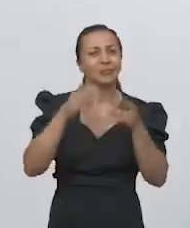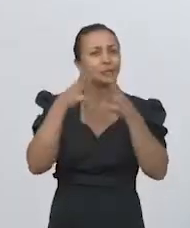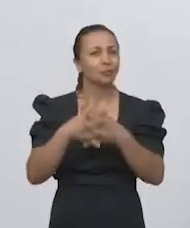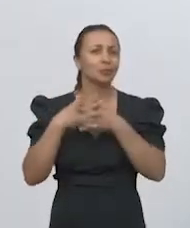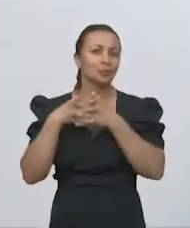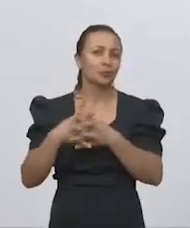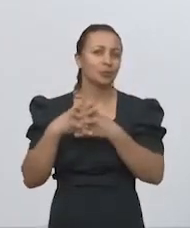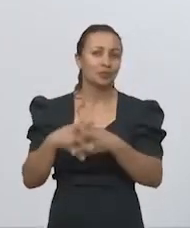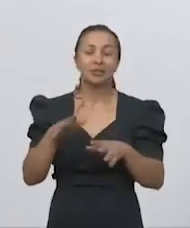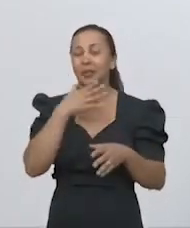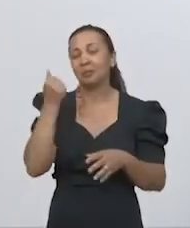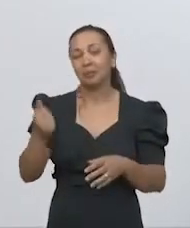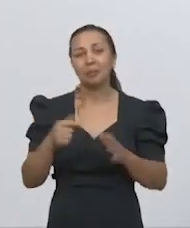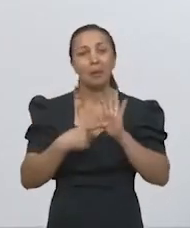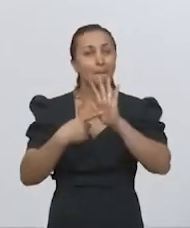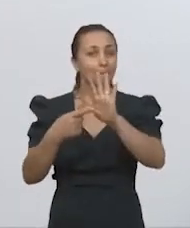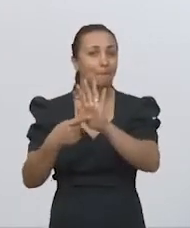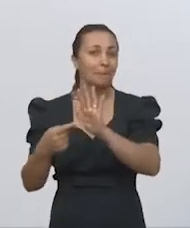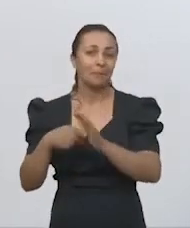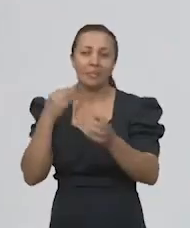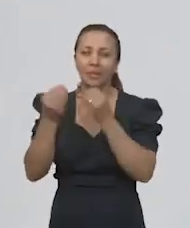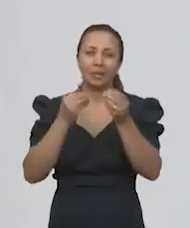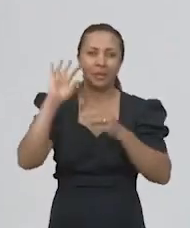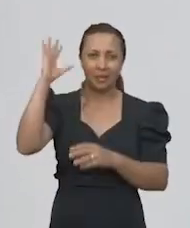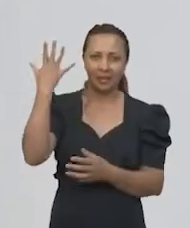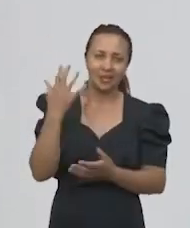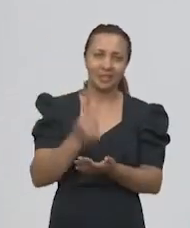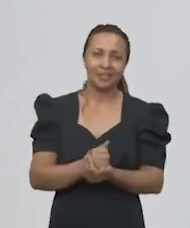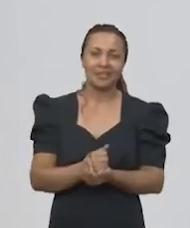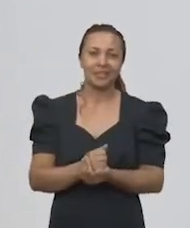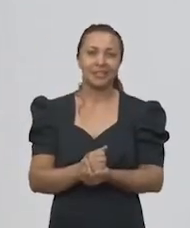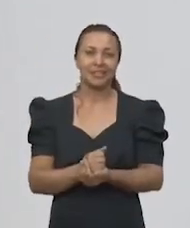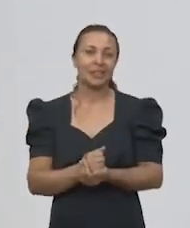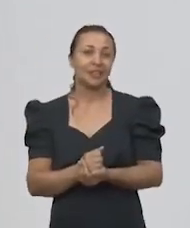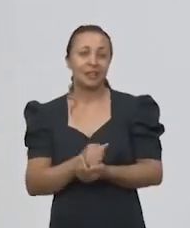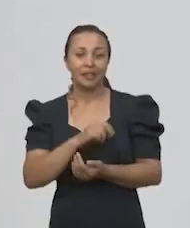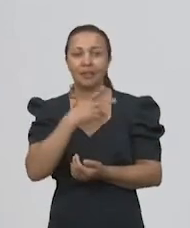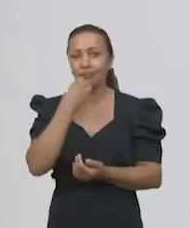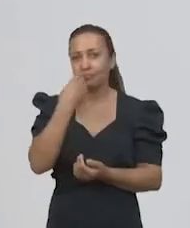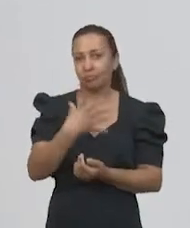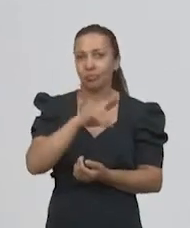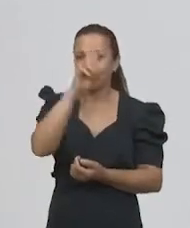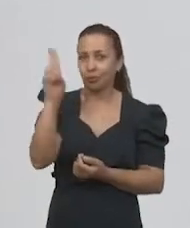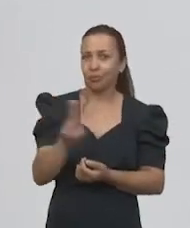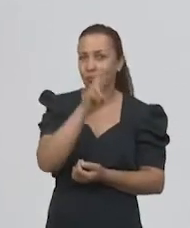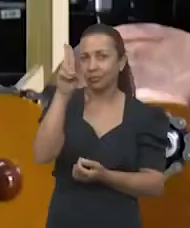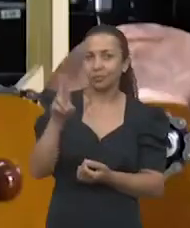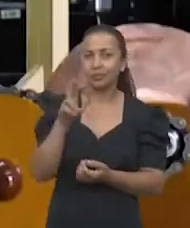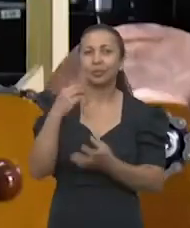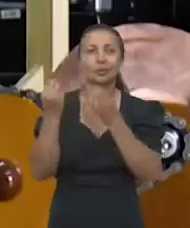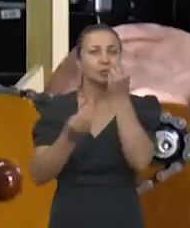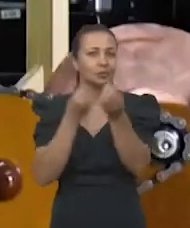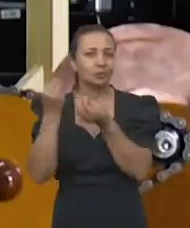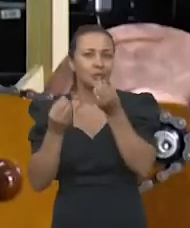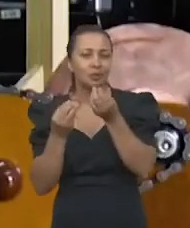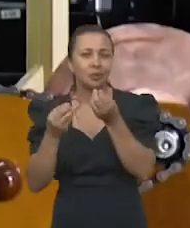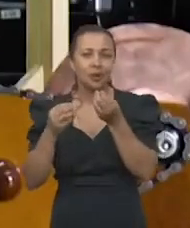né? E aí esses equipamentos, eles às vezes são utilizados